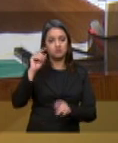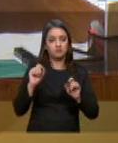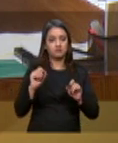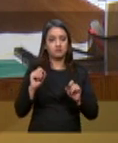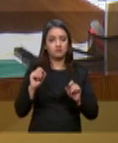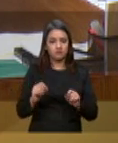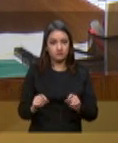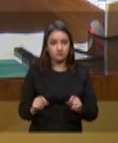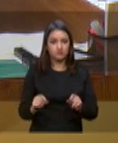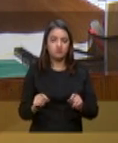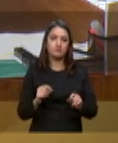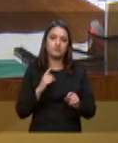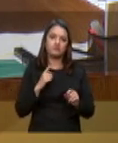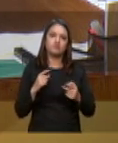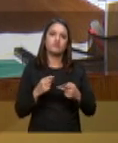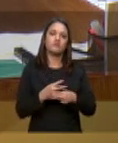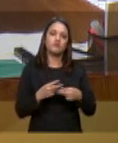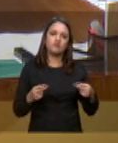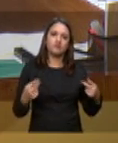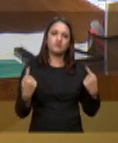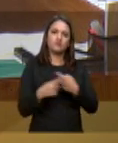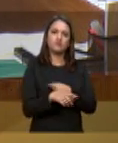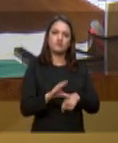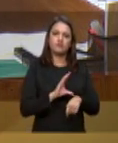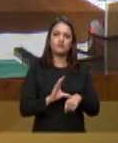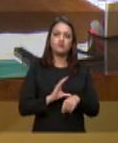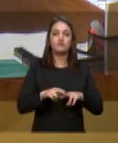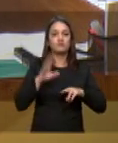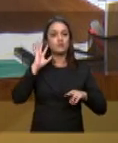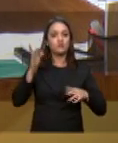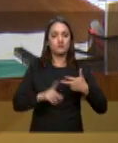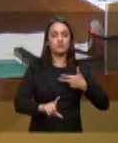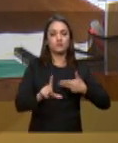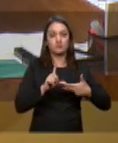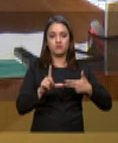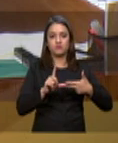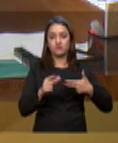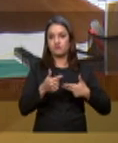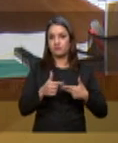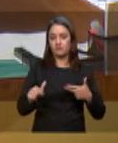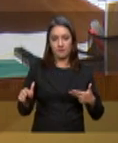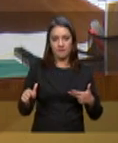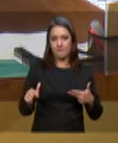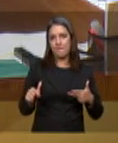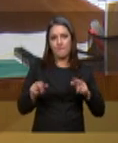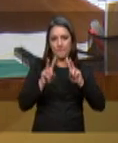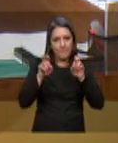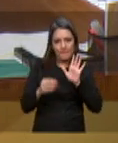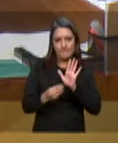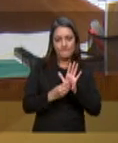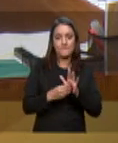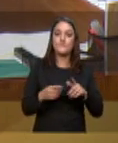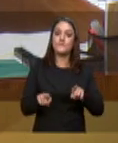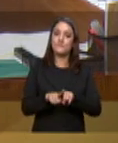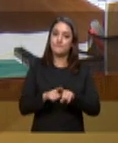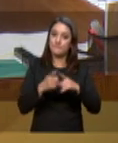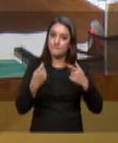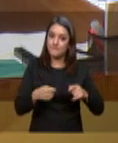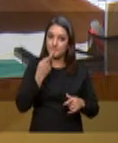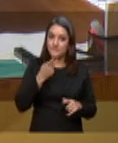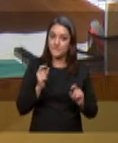atribuir pecha de inconstitucional a uma clara opção política do legislador que nada versa sobre a questão. É de se ressaltar, aliás,